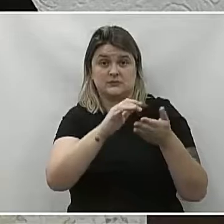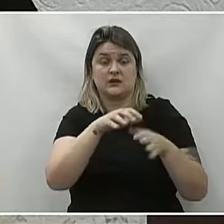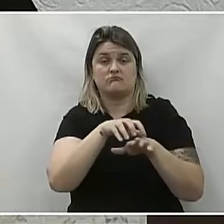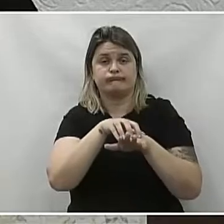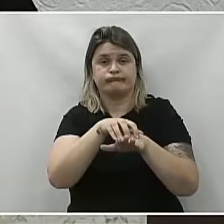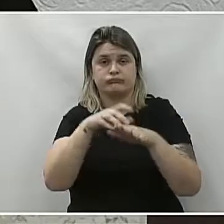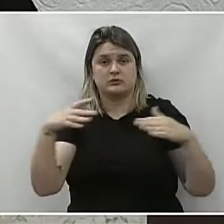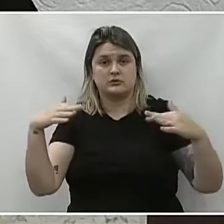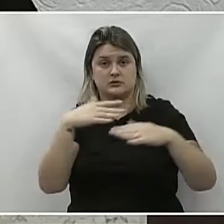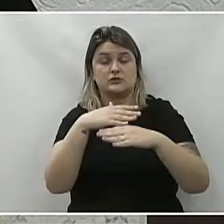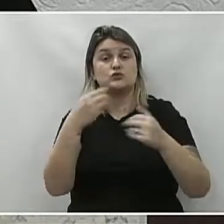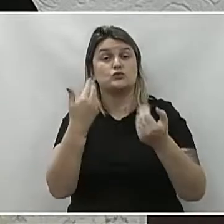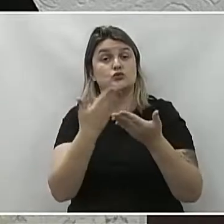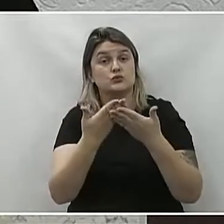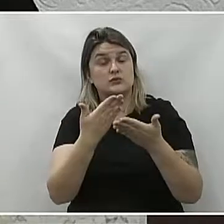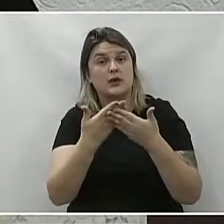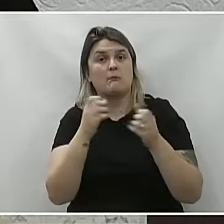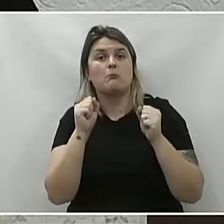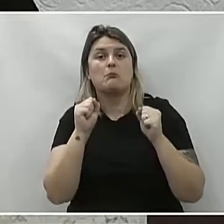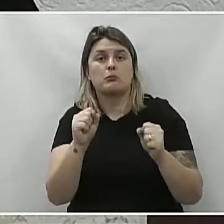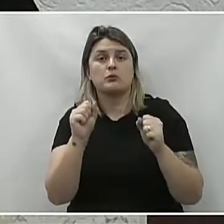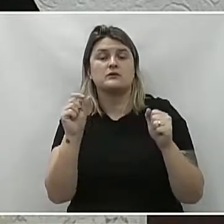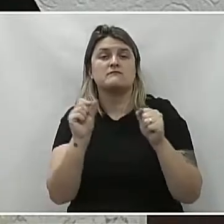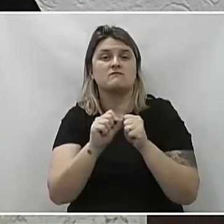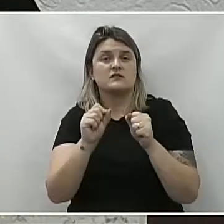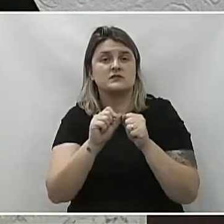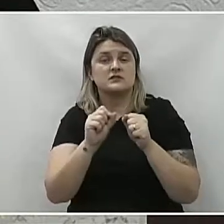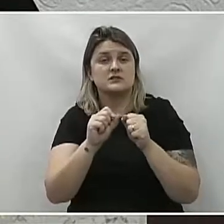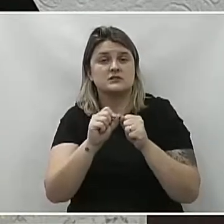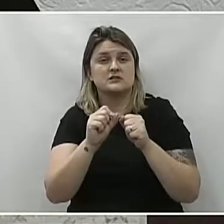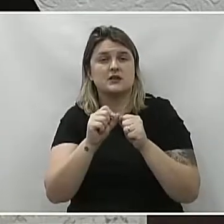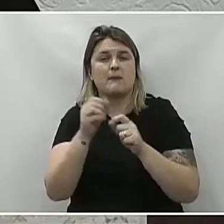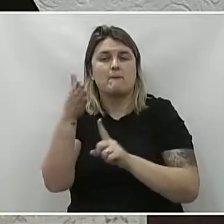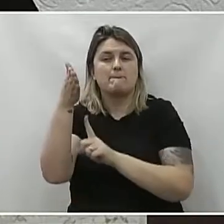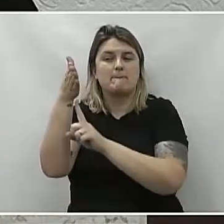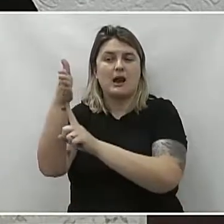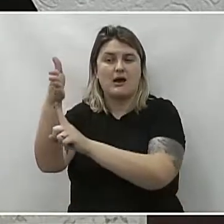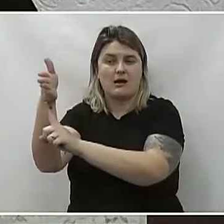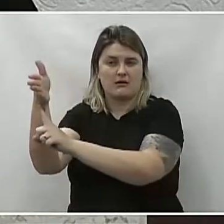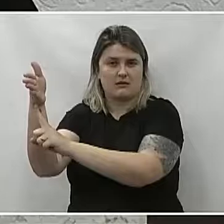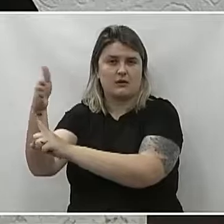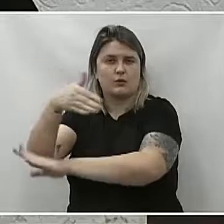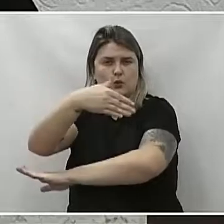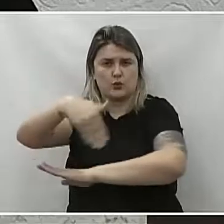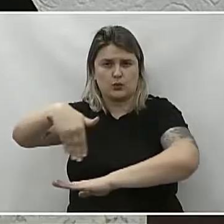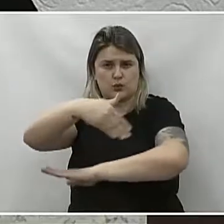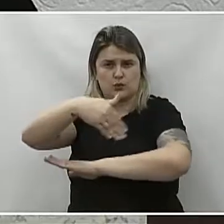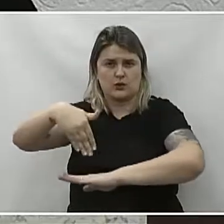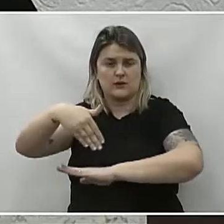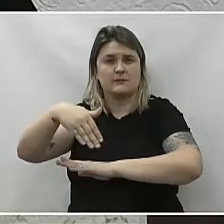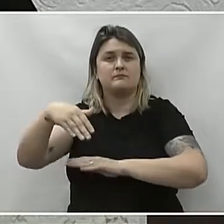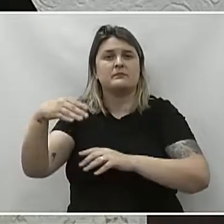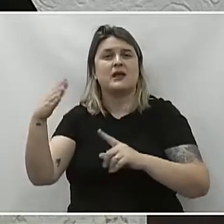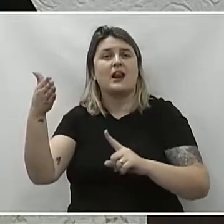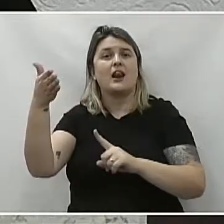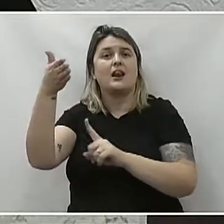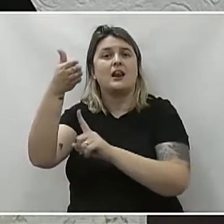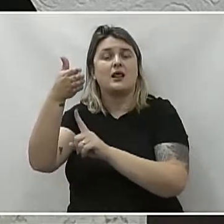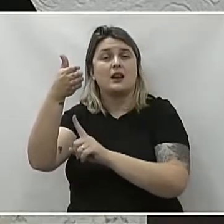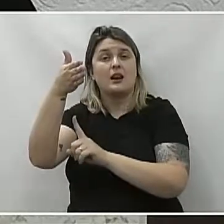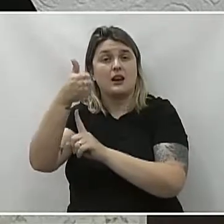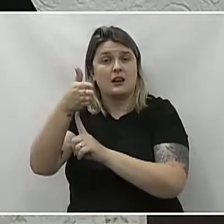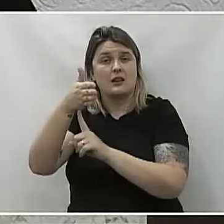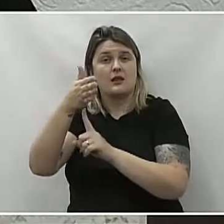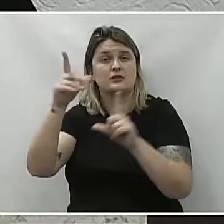Trânsito, possam estudar a possibilidade de implantação de placas de sinalização de limite de peso